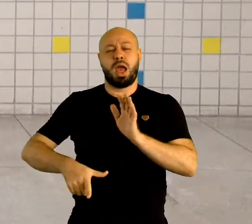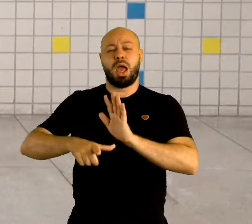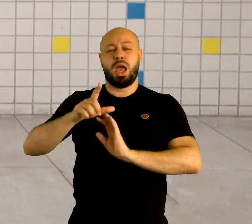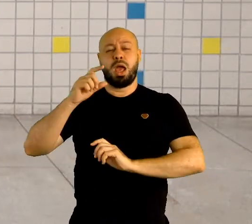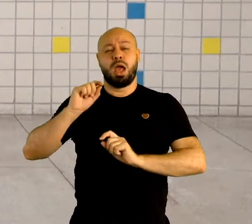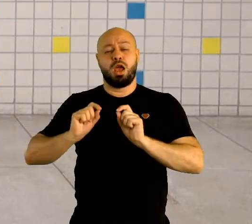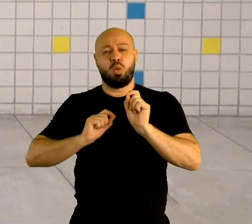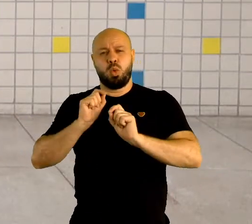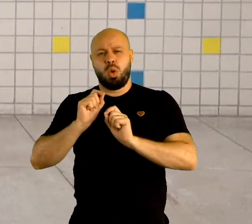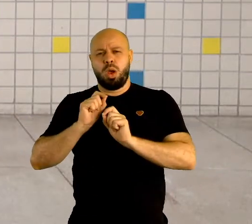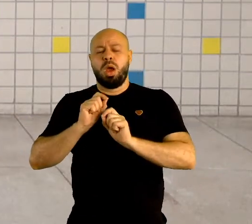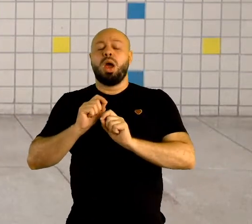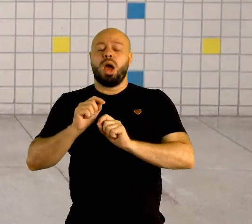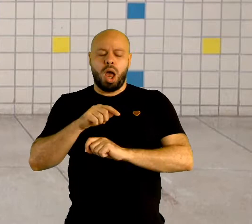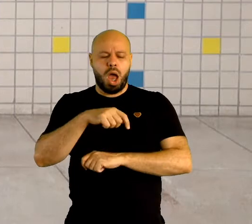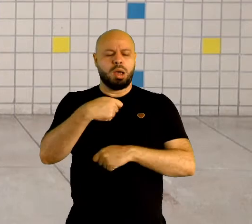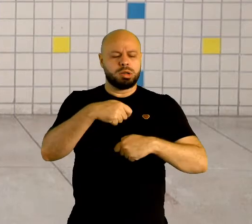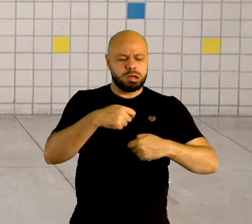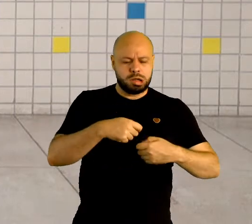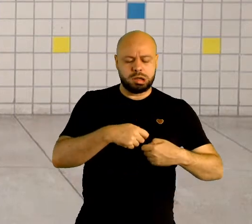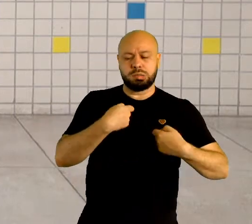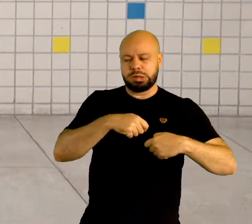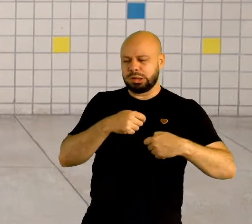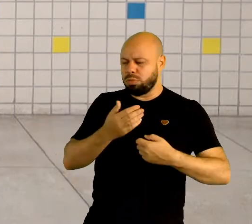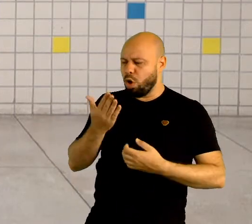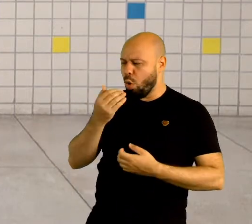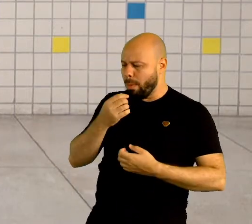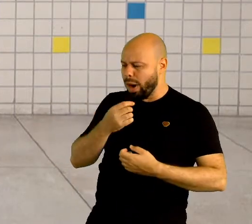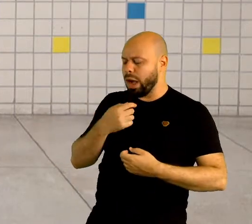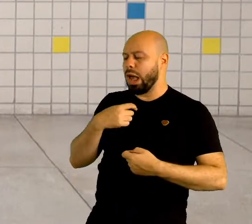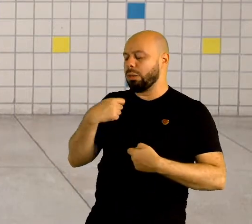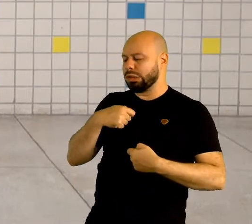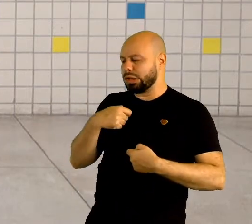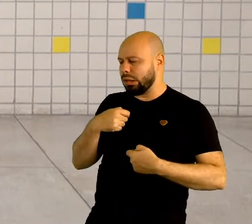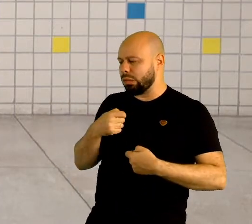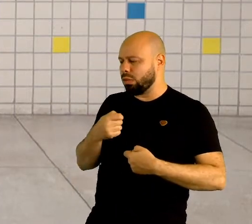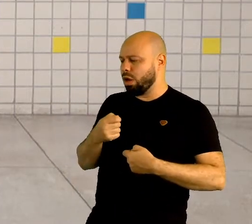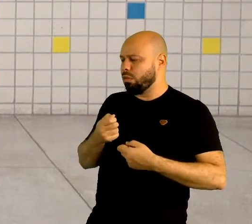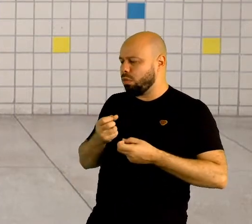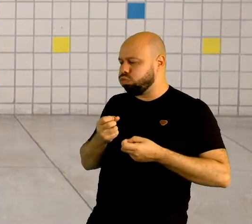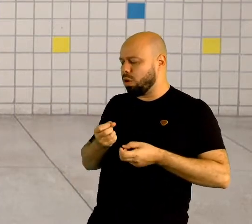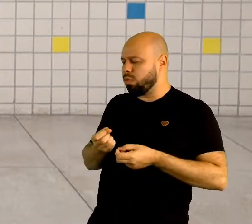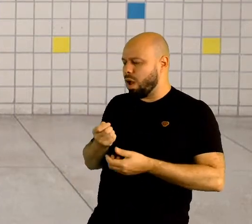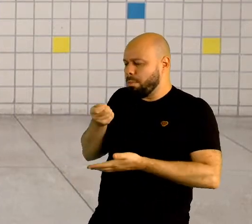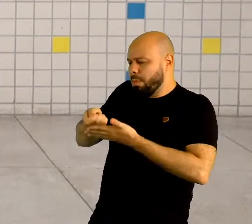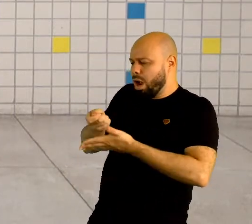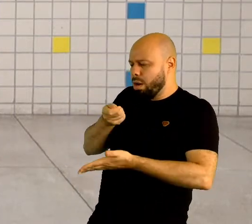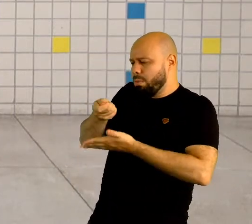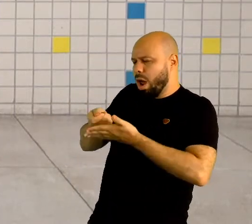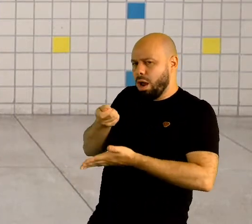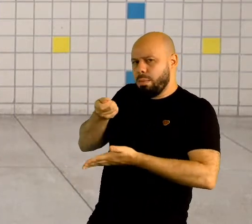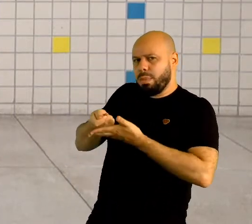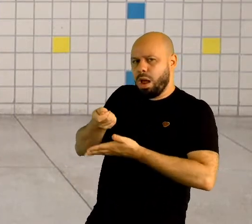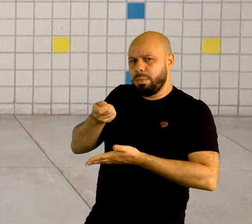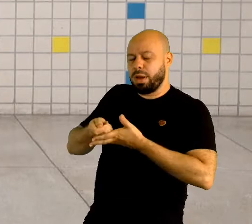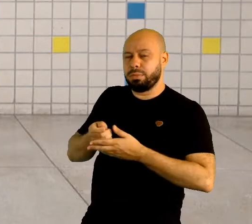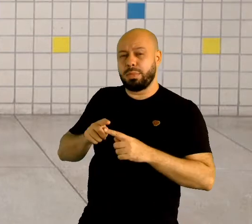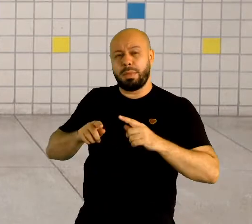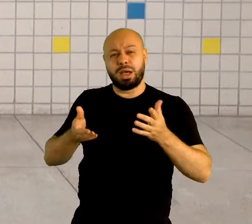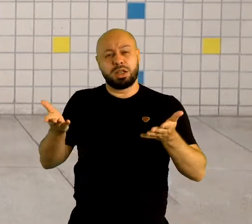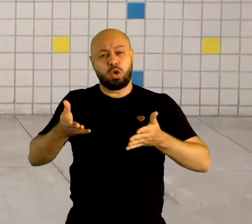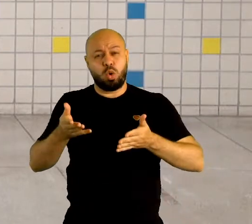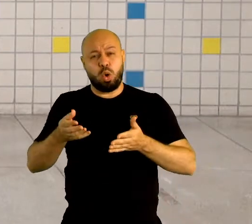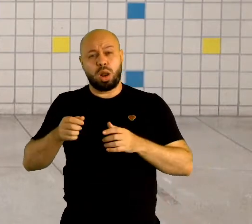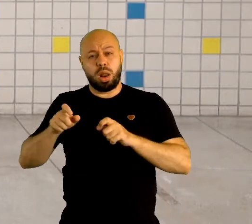as pessoas dependiam para se alimentar. Isso ainda é da mesma forma, só que hoje o campo, para produzir,